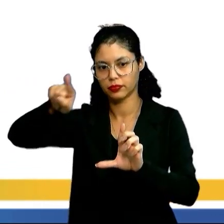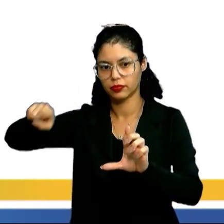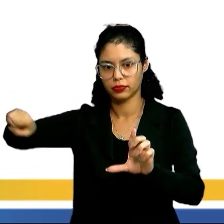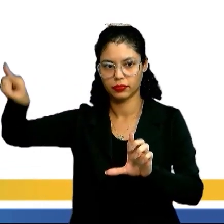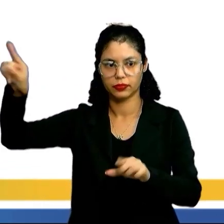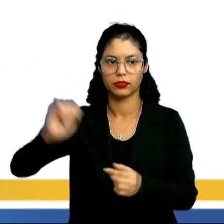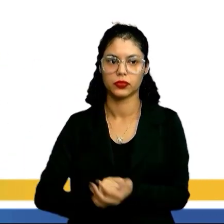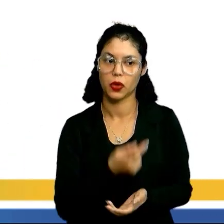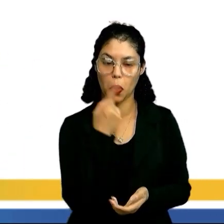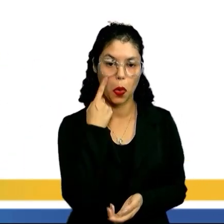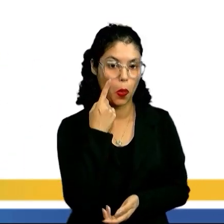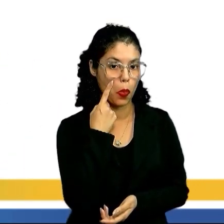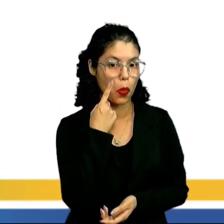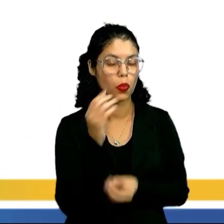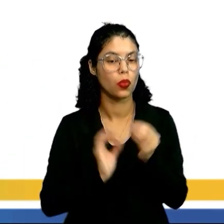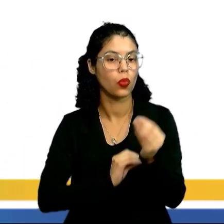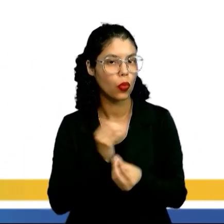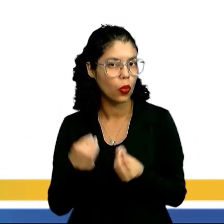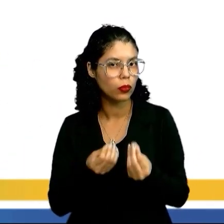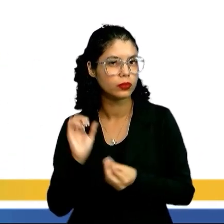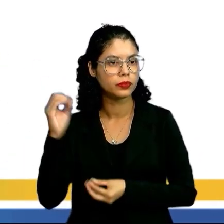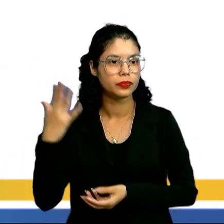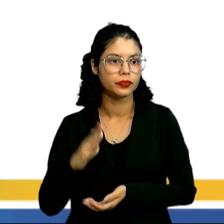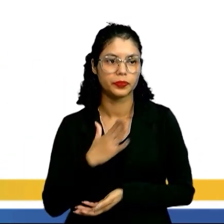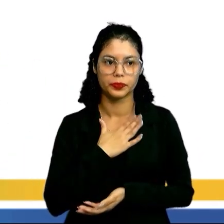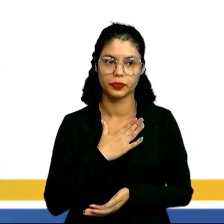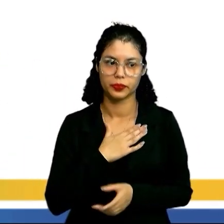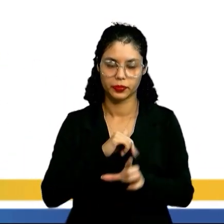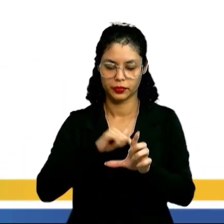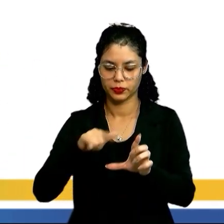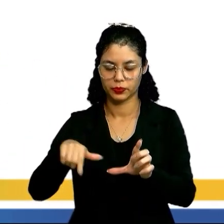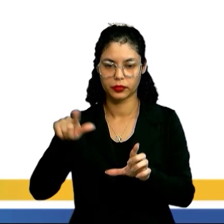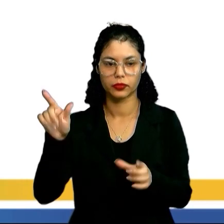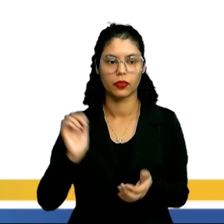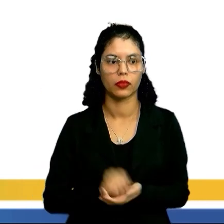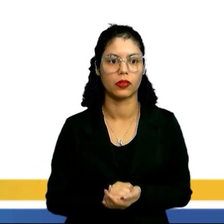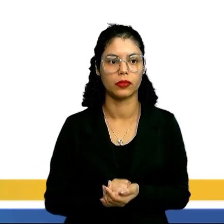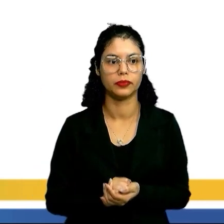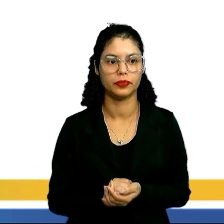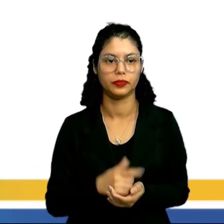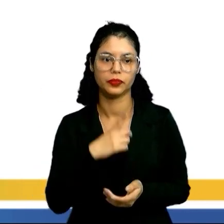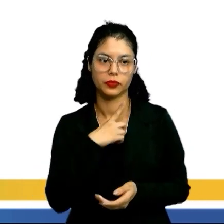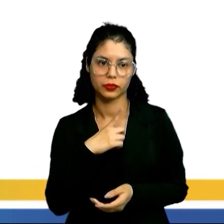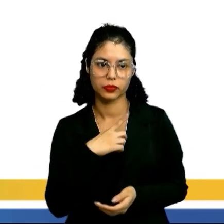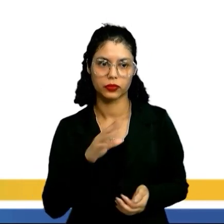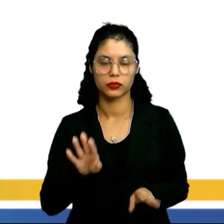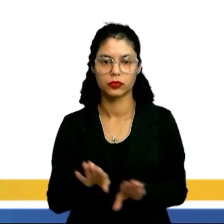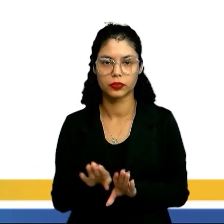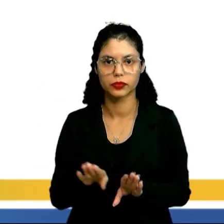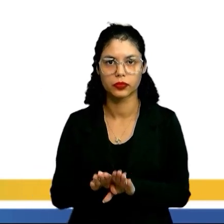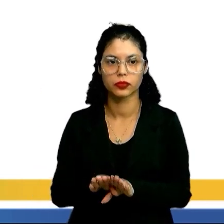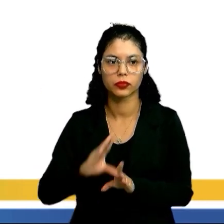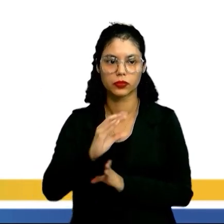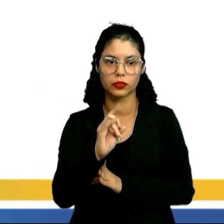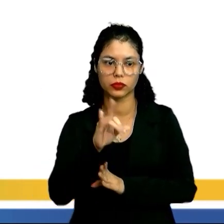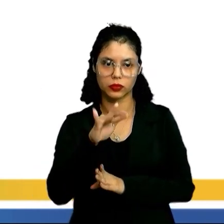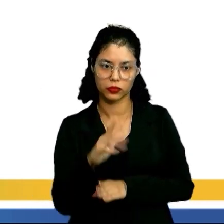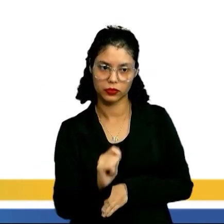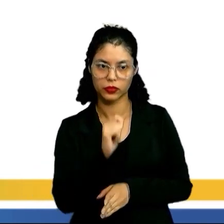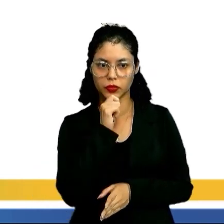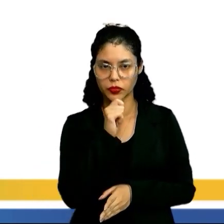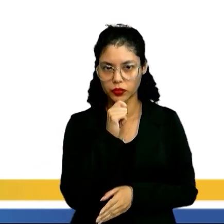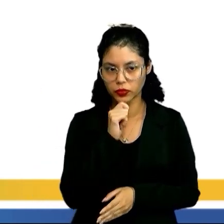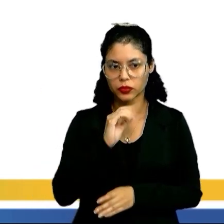informações. E olha só como é que aqui funciona. Meu gráfico, certo? Nessa linha aqui eu tenho uma concentração